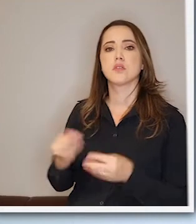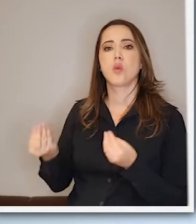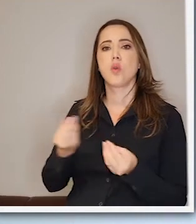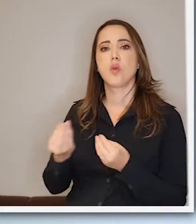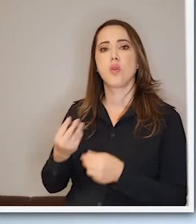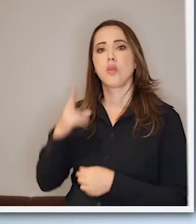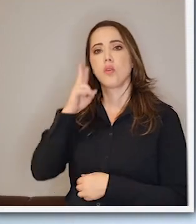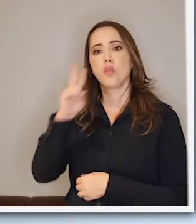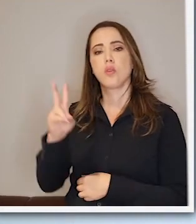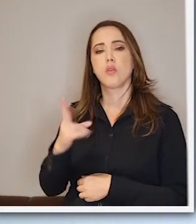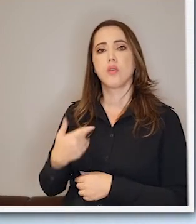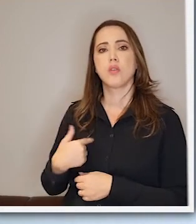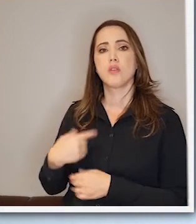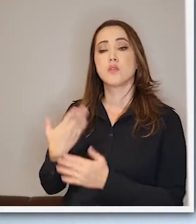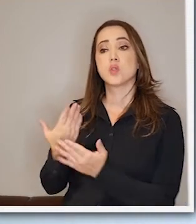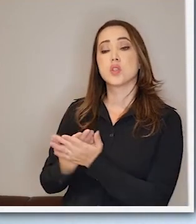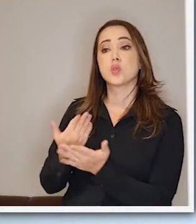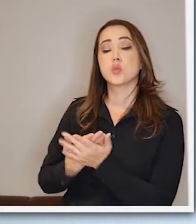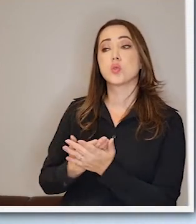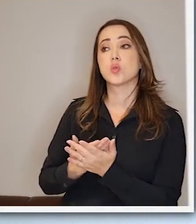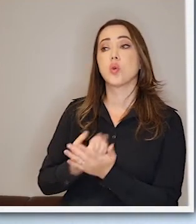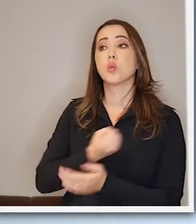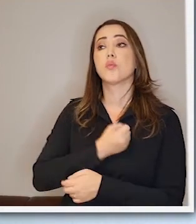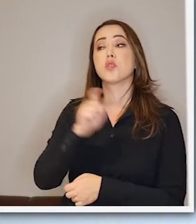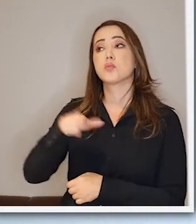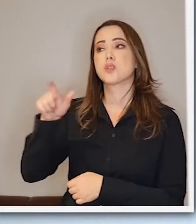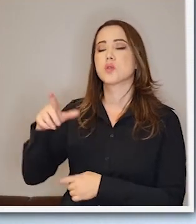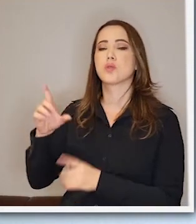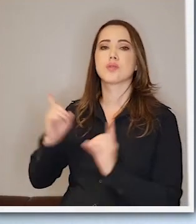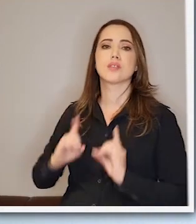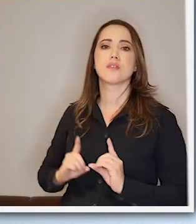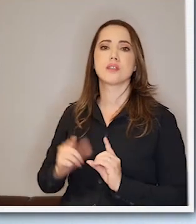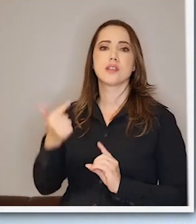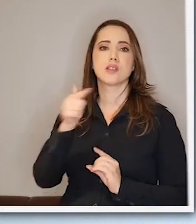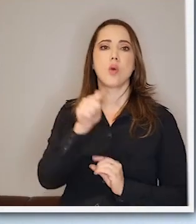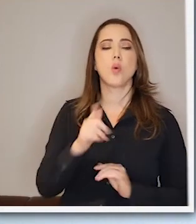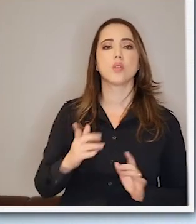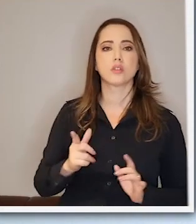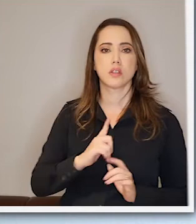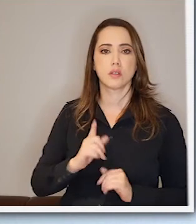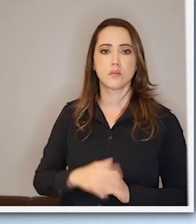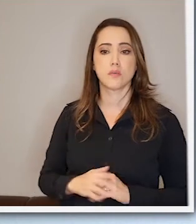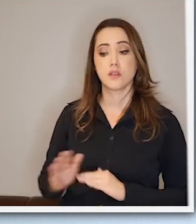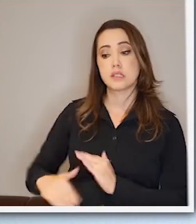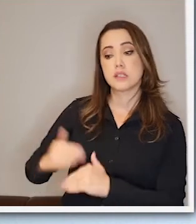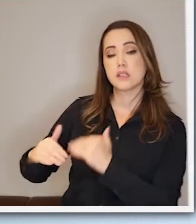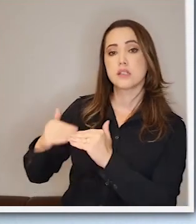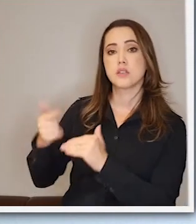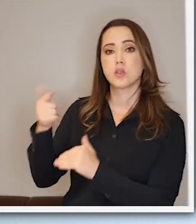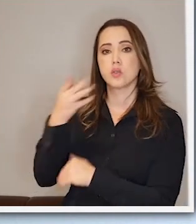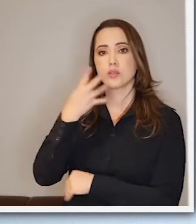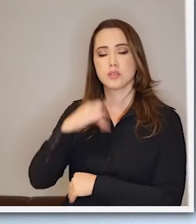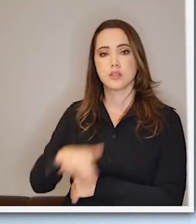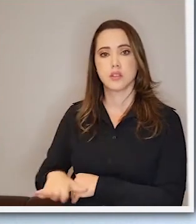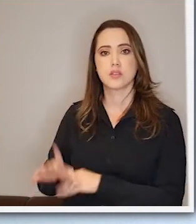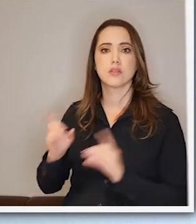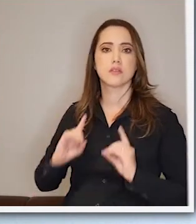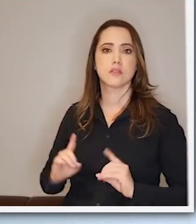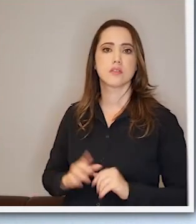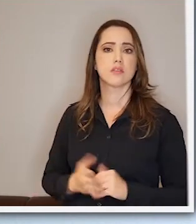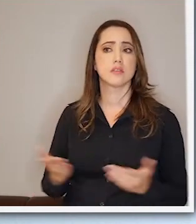Assim, eu posso dizer que ser obeso é uma deficiência para mim. Mas você cresceu com alguma... Você estudou com alguma pessoa com